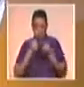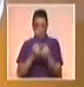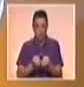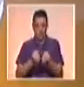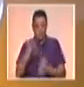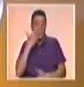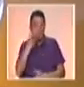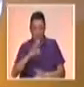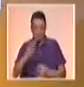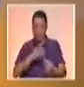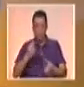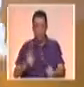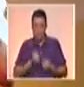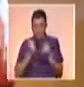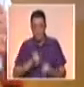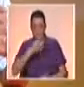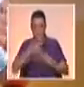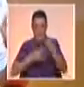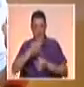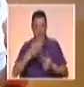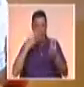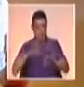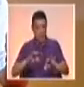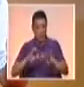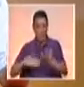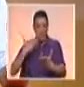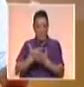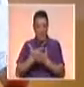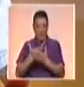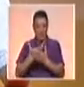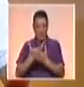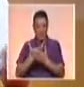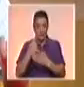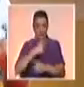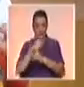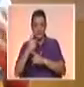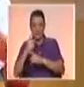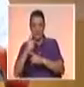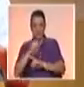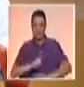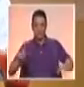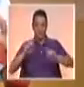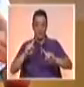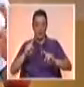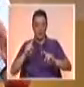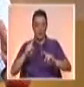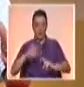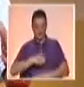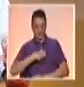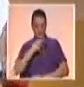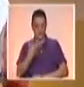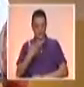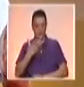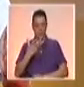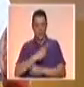tentem, ele não consegue falar normalmente. E, portanto, estamos-lhe a criar ali logo um handicap, ele nunca vai conseguir sentir-se realizado. Provavelmente nessa